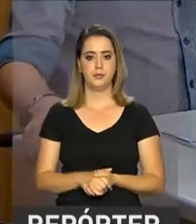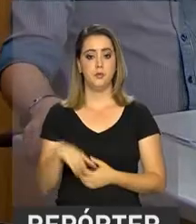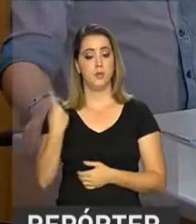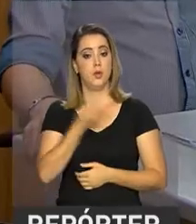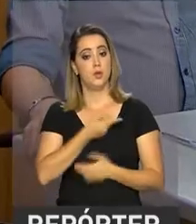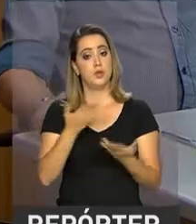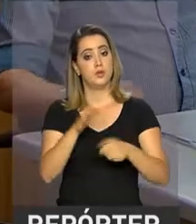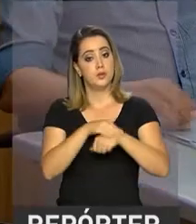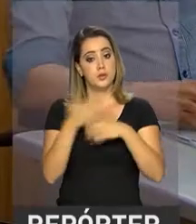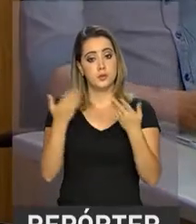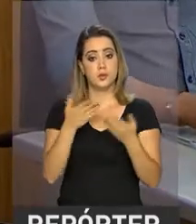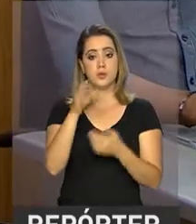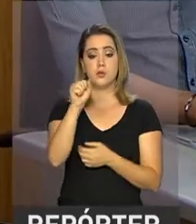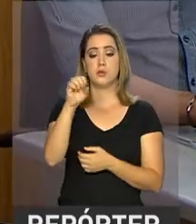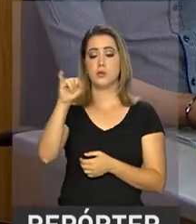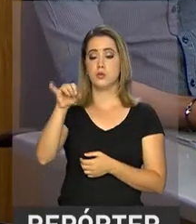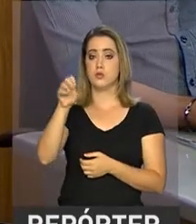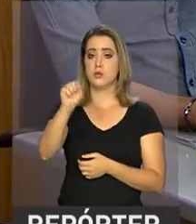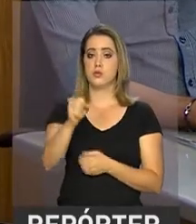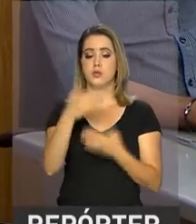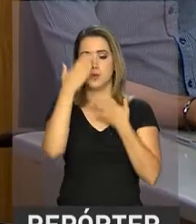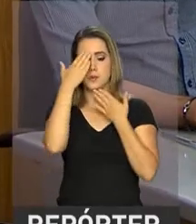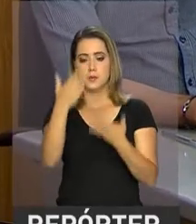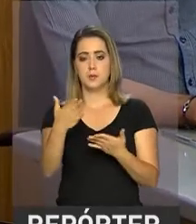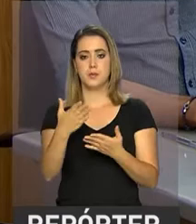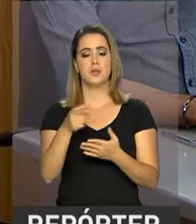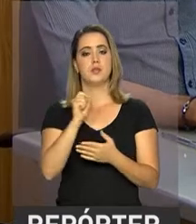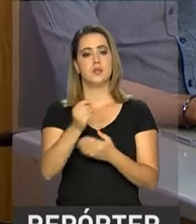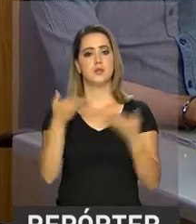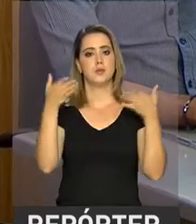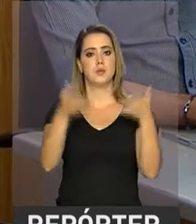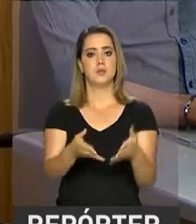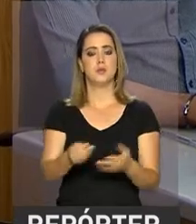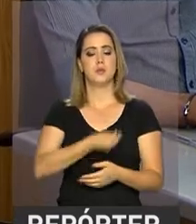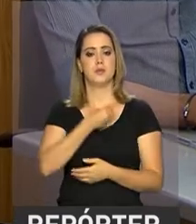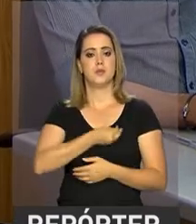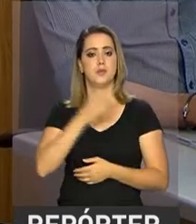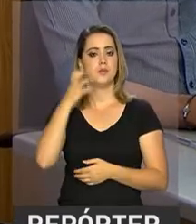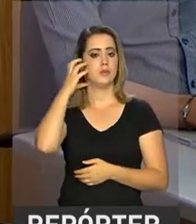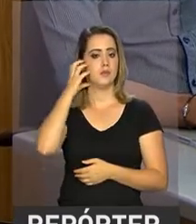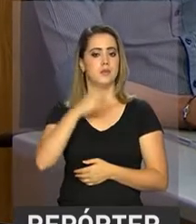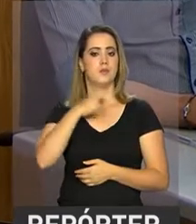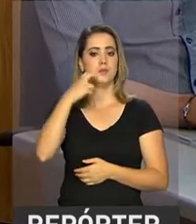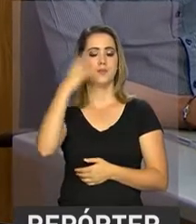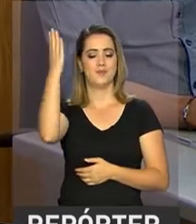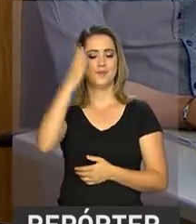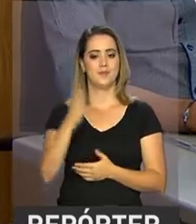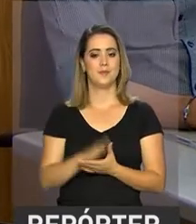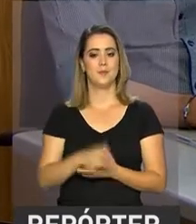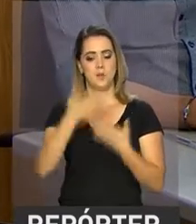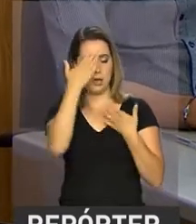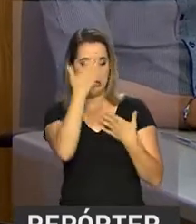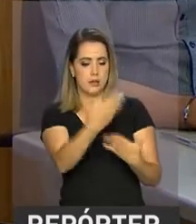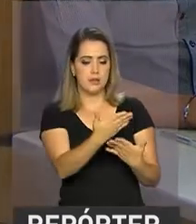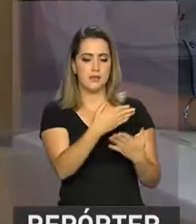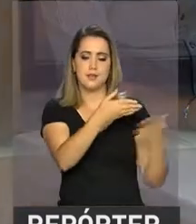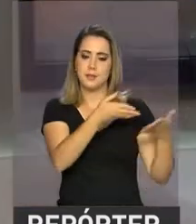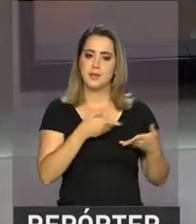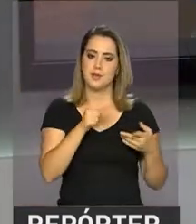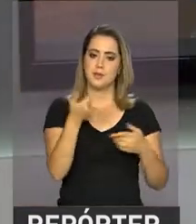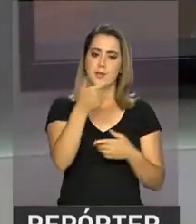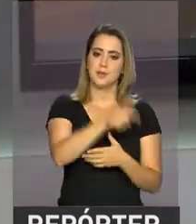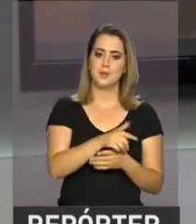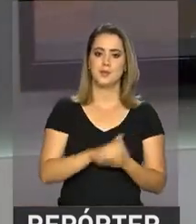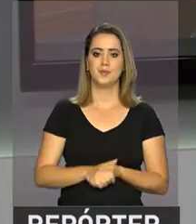com assis filho secretário nacional de juventude muito obrigada secretário pela participação ao vivo aqui na voz do brasil e eu que agradeço a participação de toque